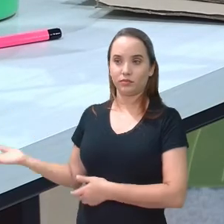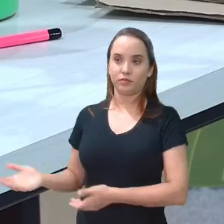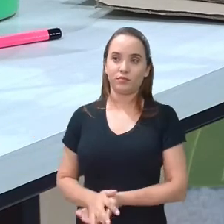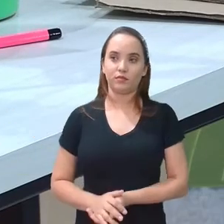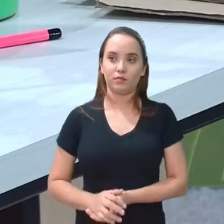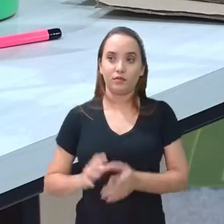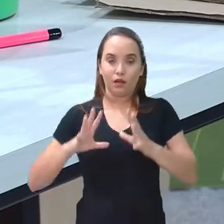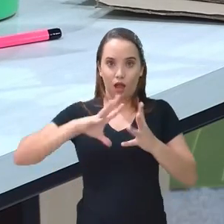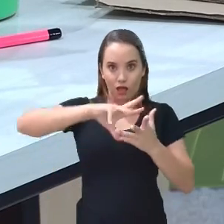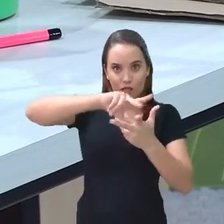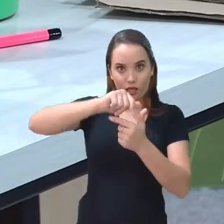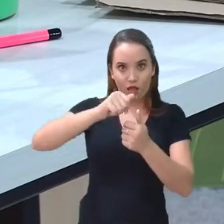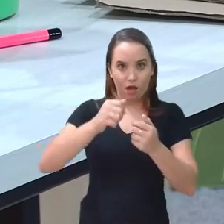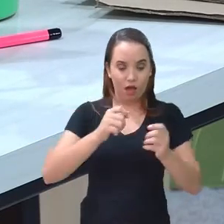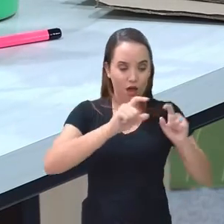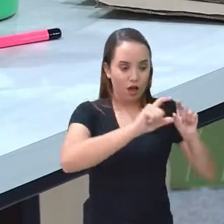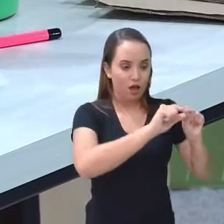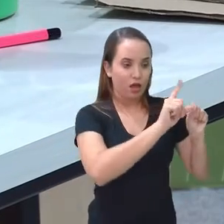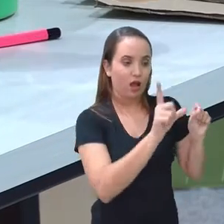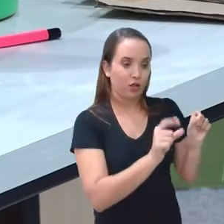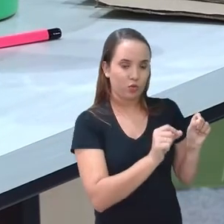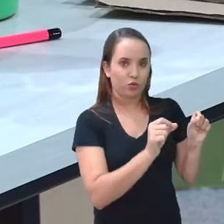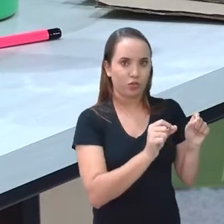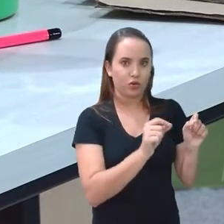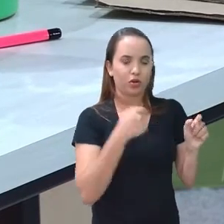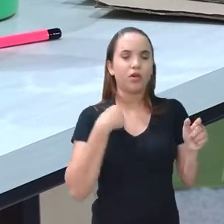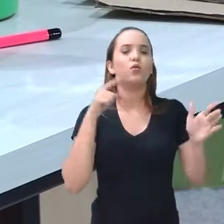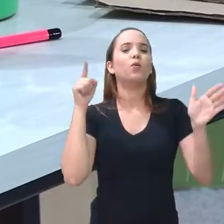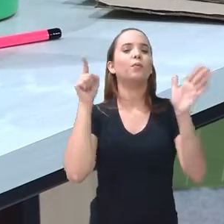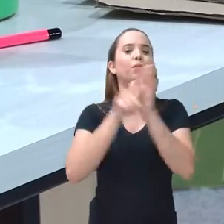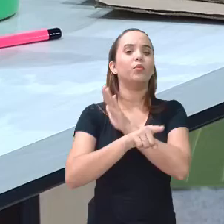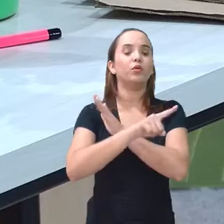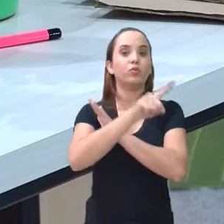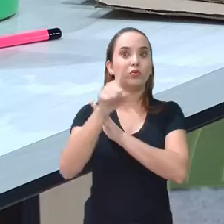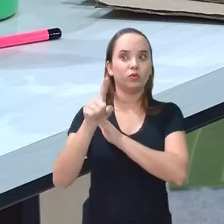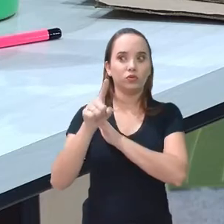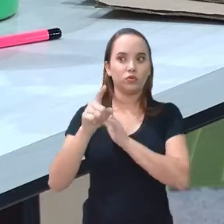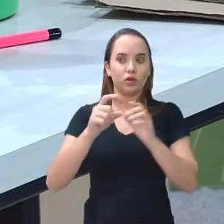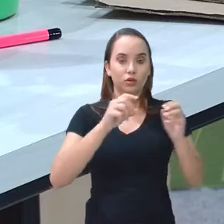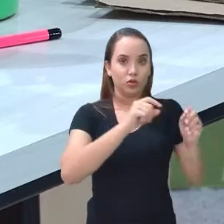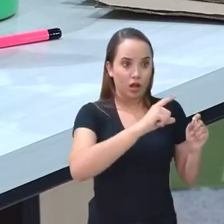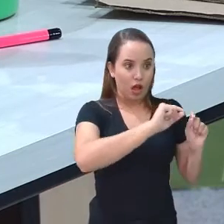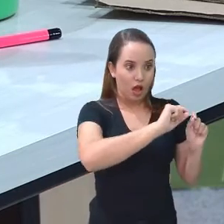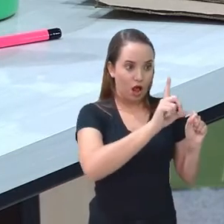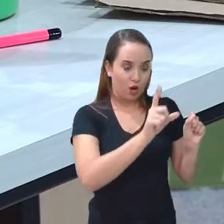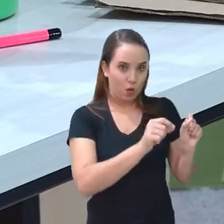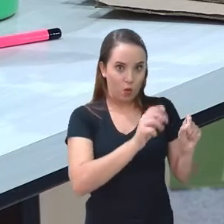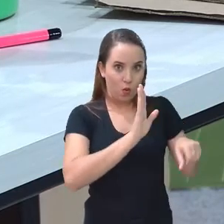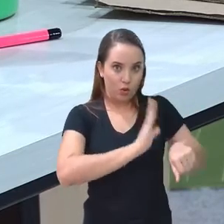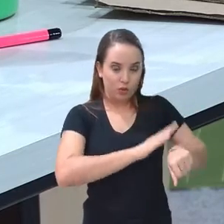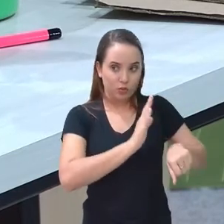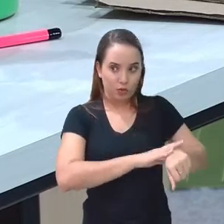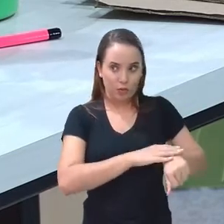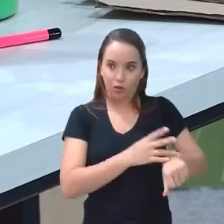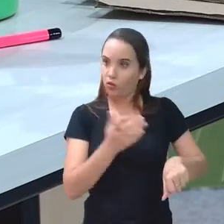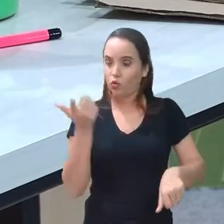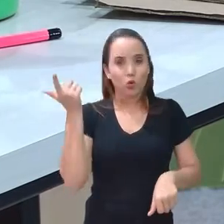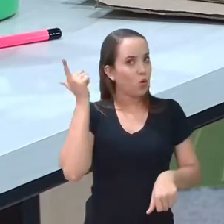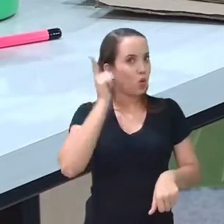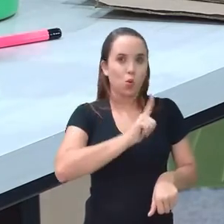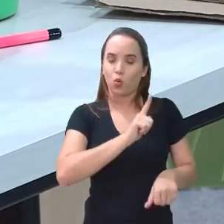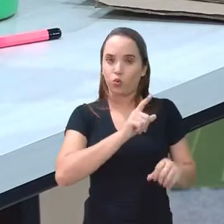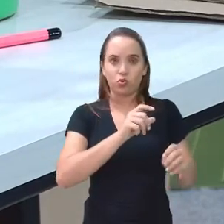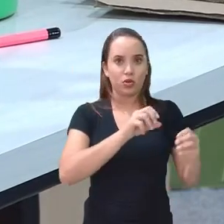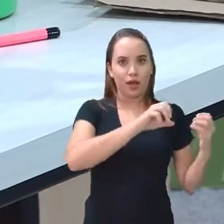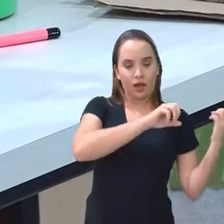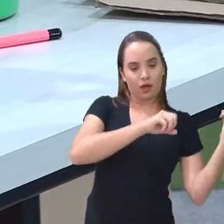a terra e a lua. Aí eu pergunto a vocês, a lua nesse momento não está podendo